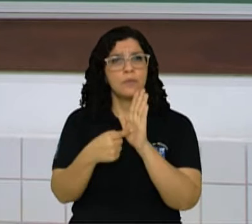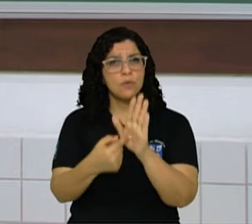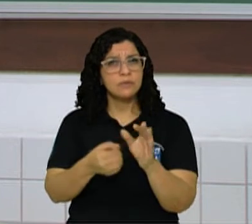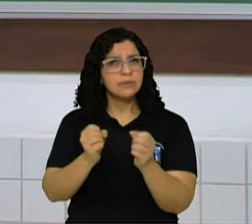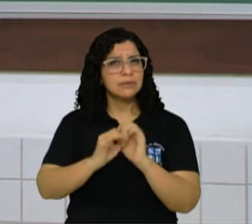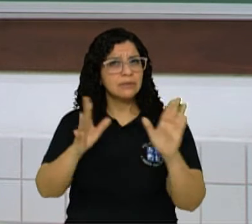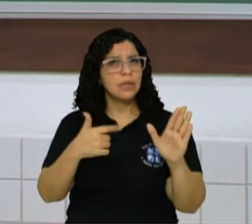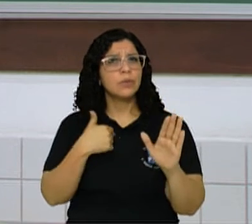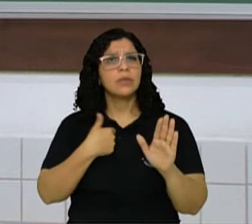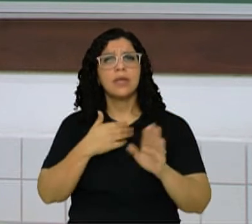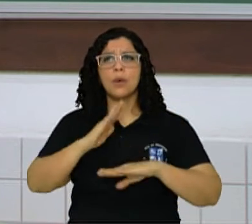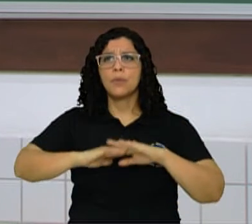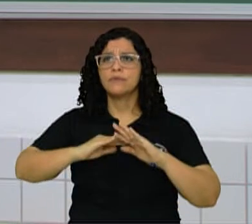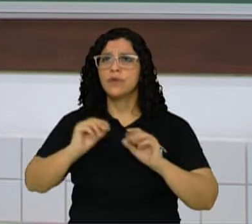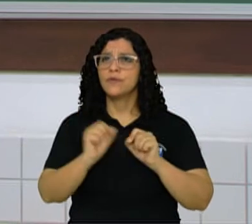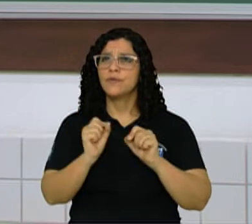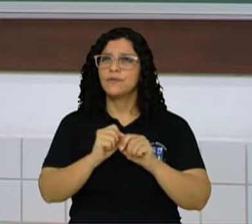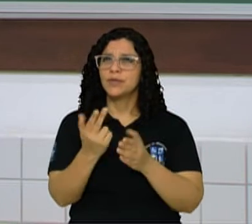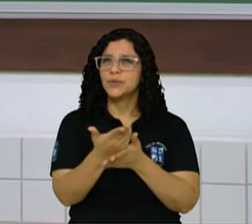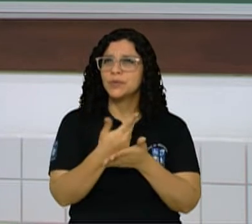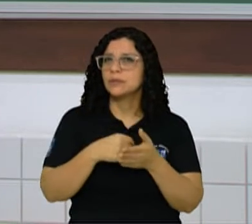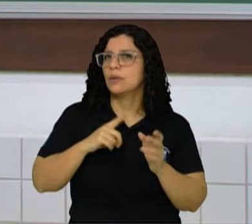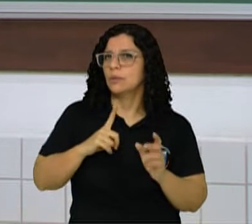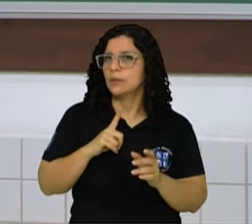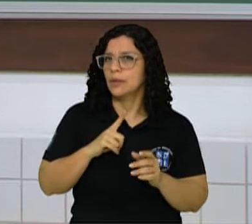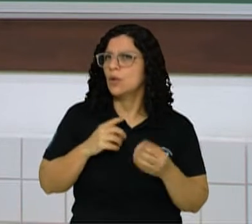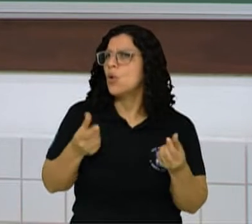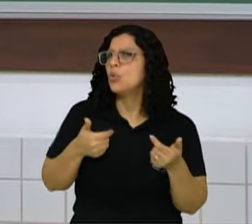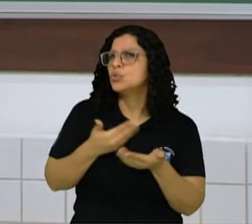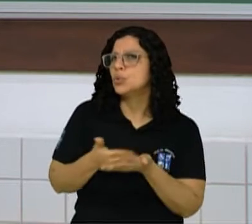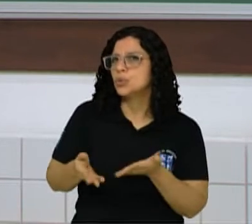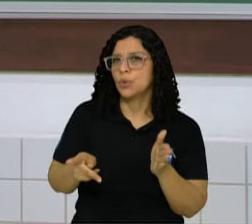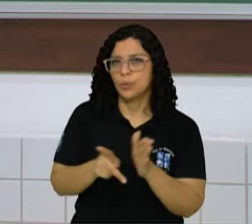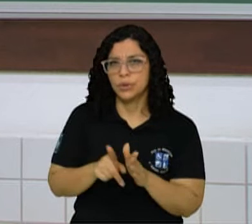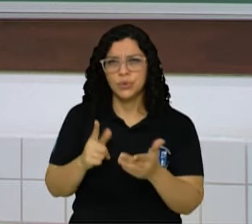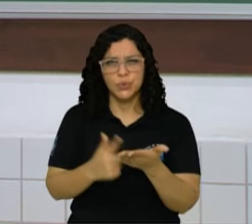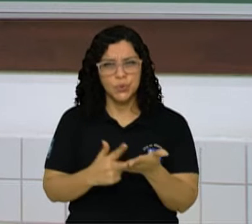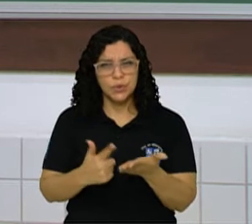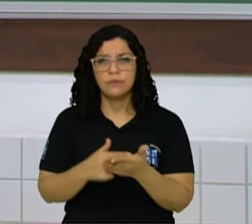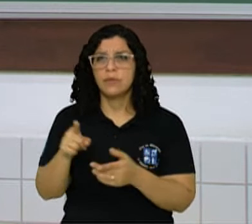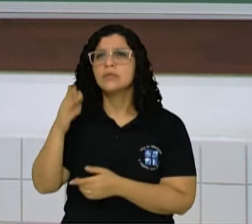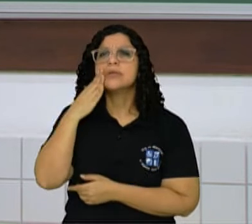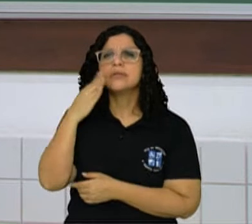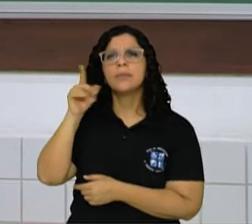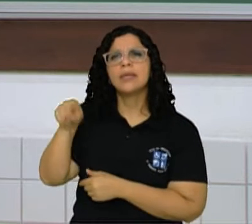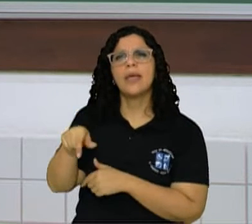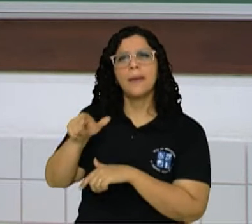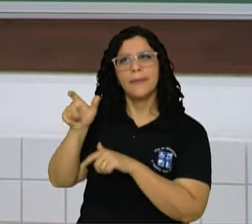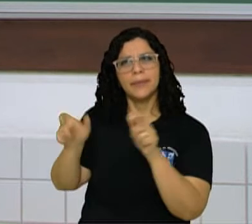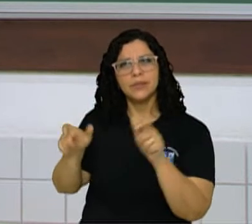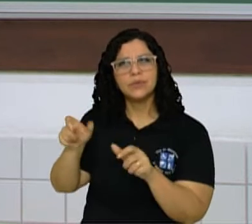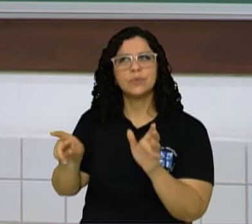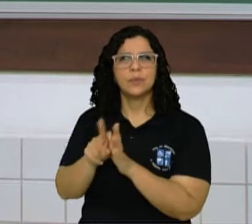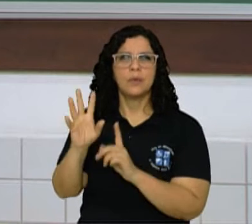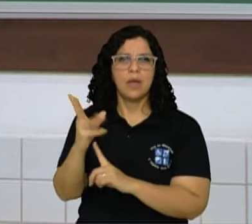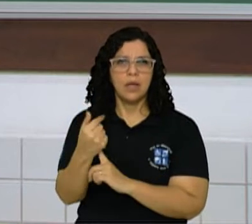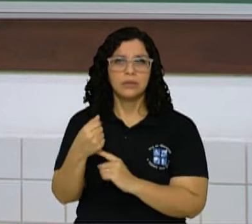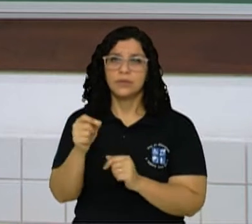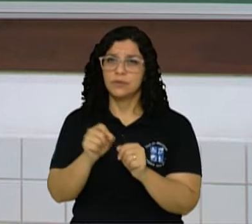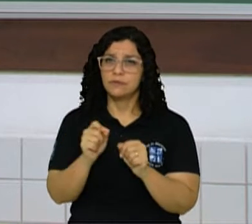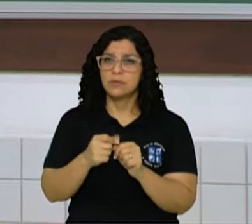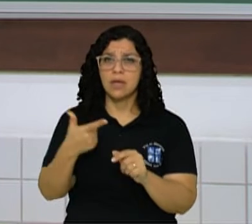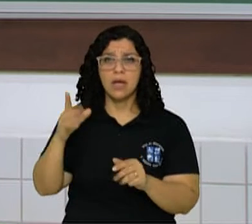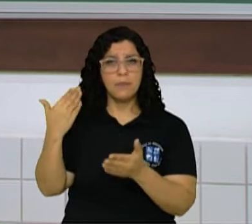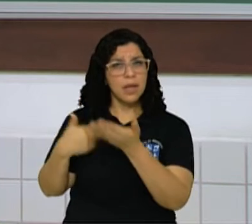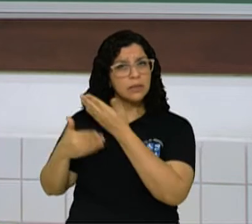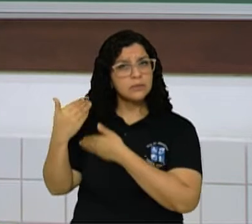isso nessas xilogravuras. Quem que fez? Né? Da onde que vem esse livro? E aí a gente começa o que antes